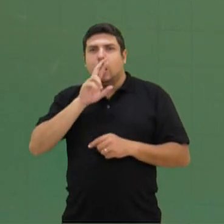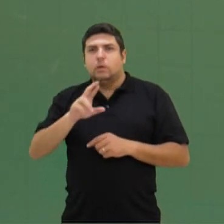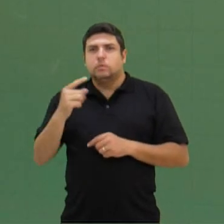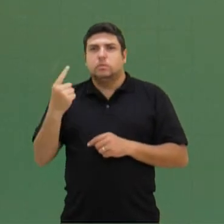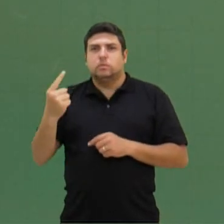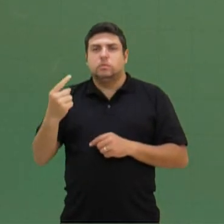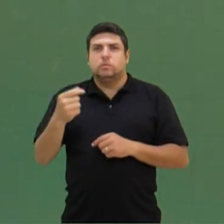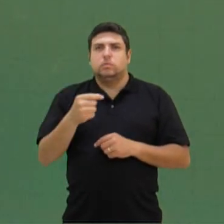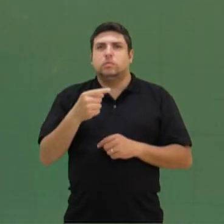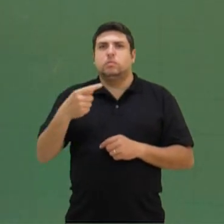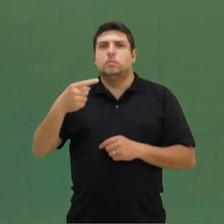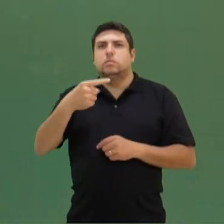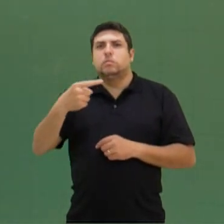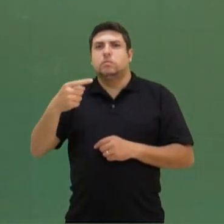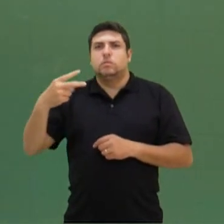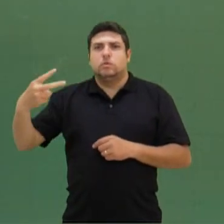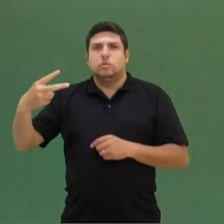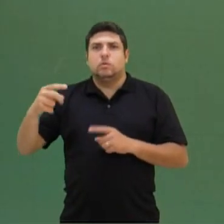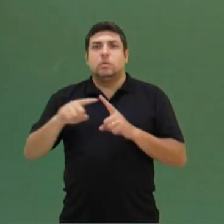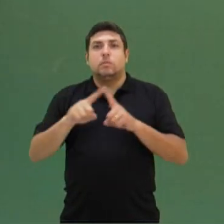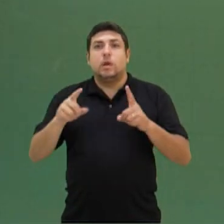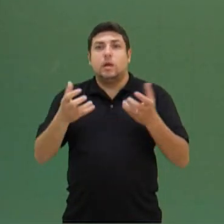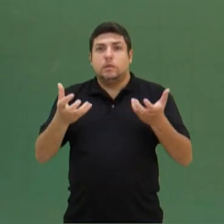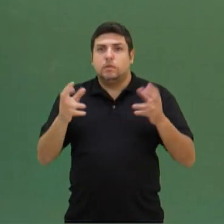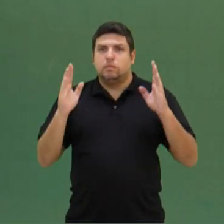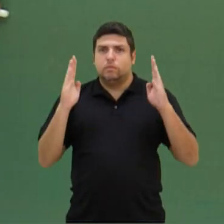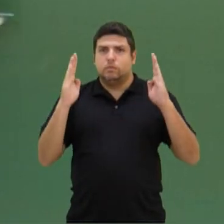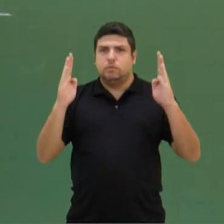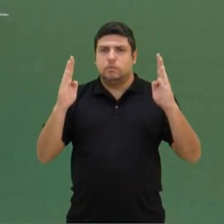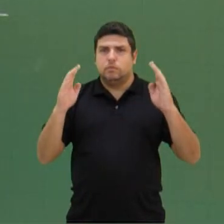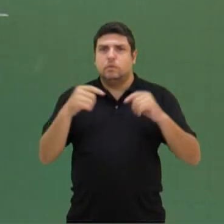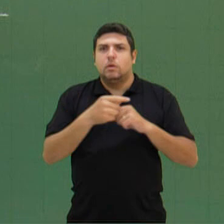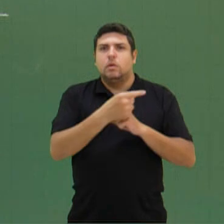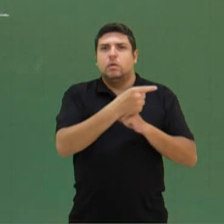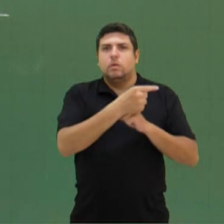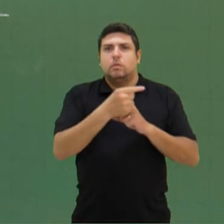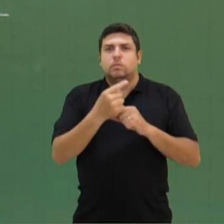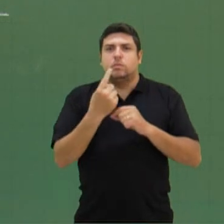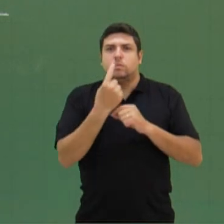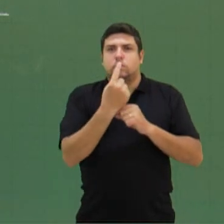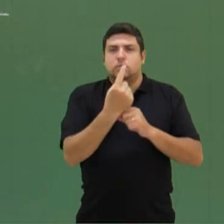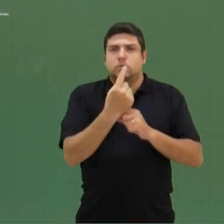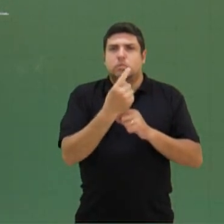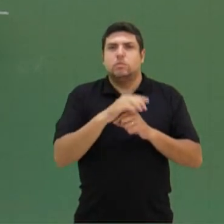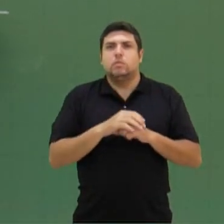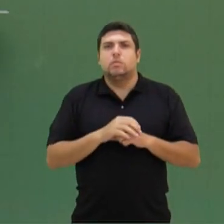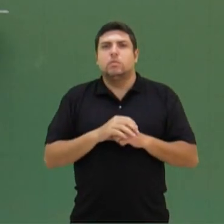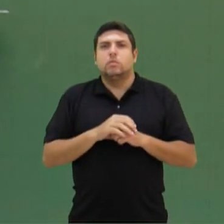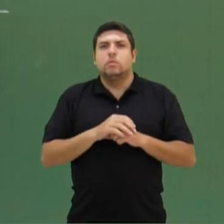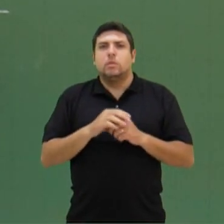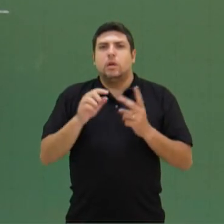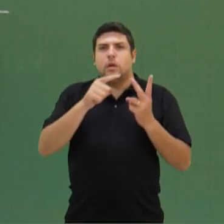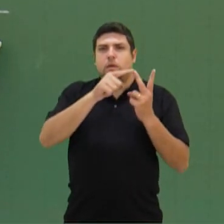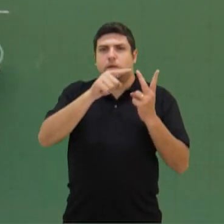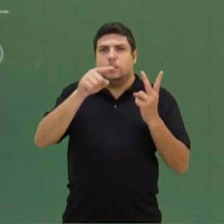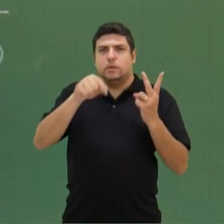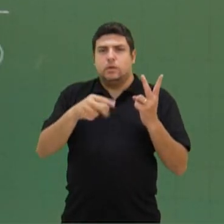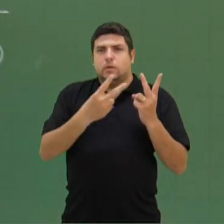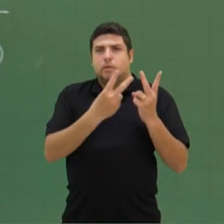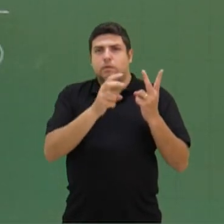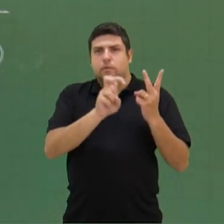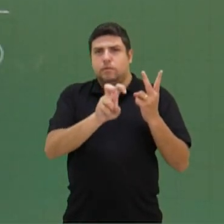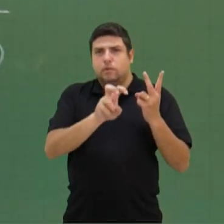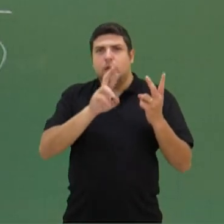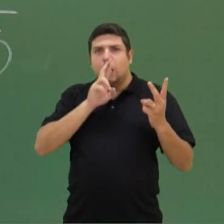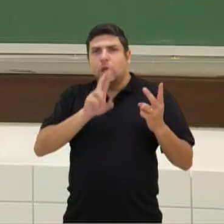menos 2, menos 1. Só que eu quero módulo. Módulo de menos 1, 1. Raiz quadrada de 25 é